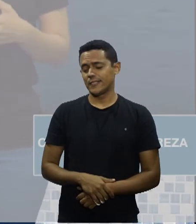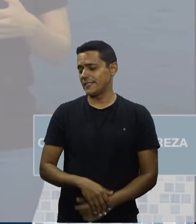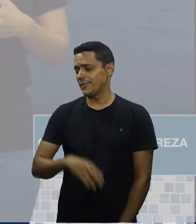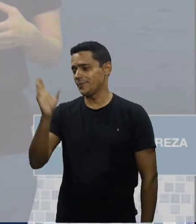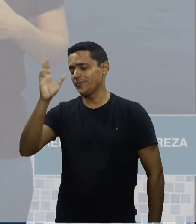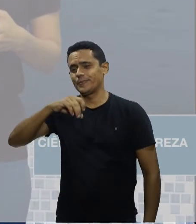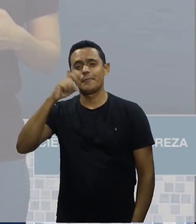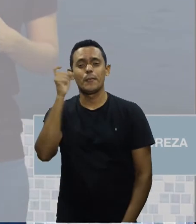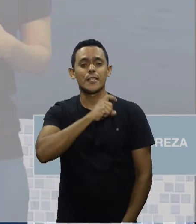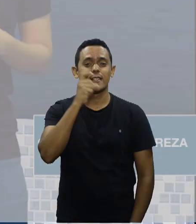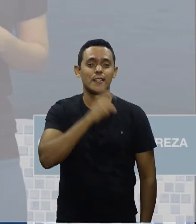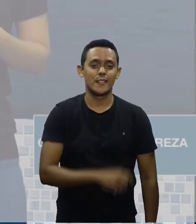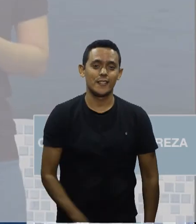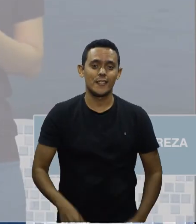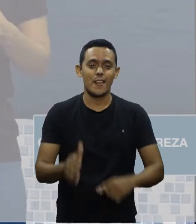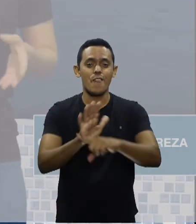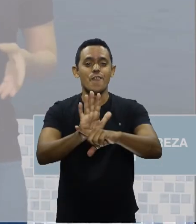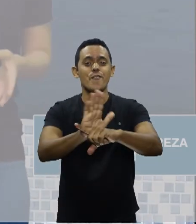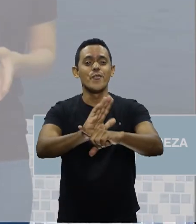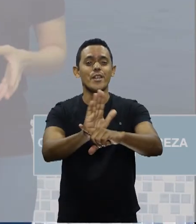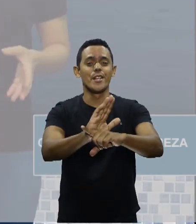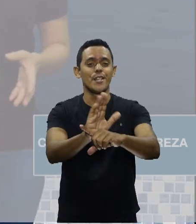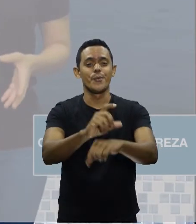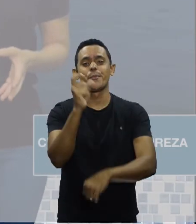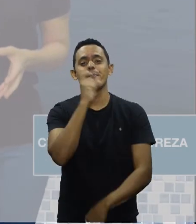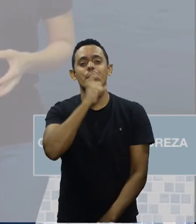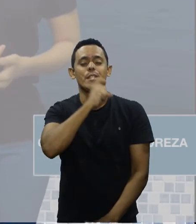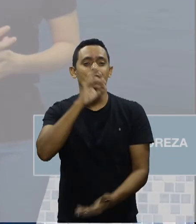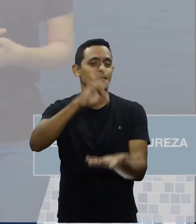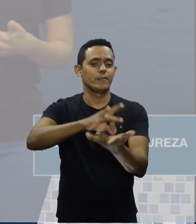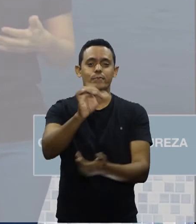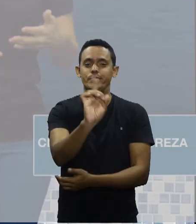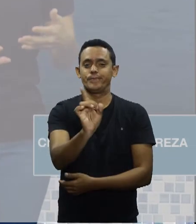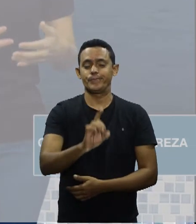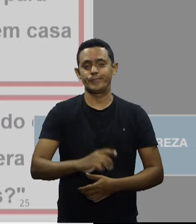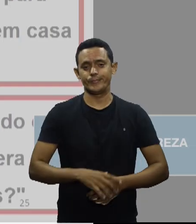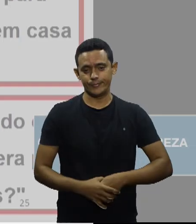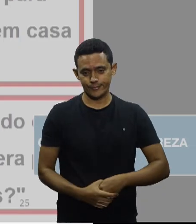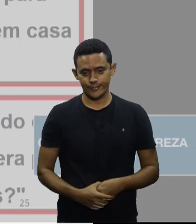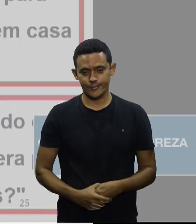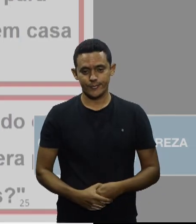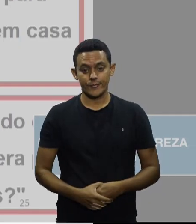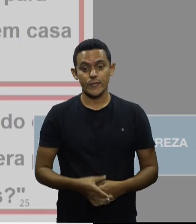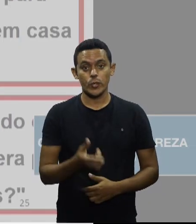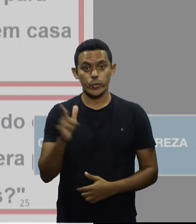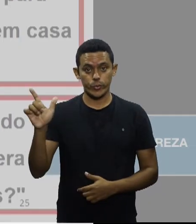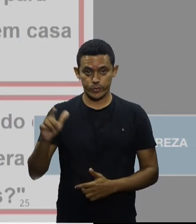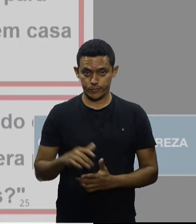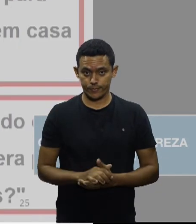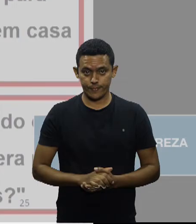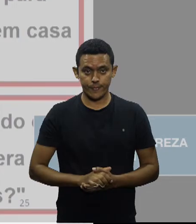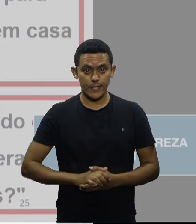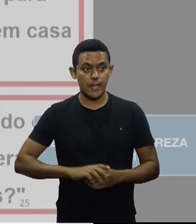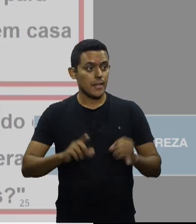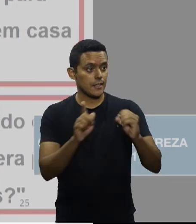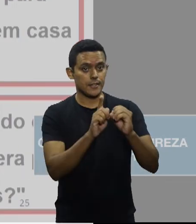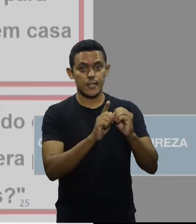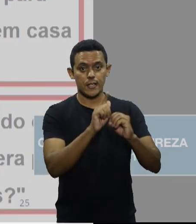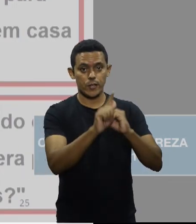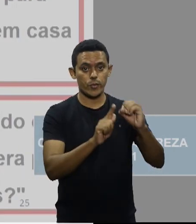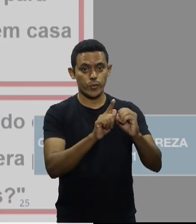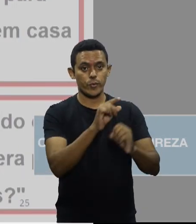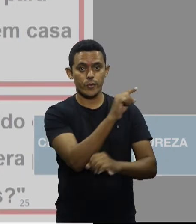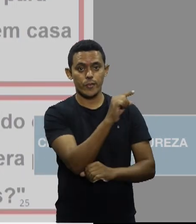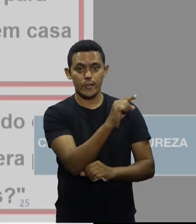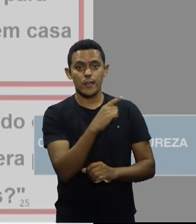e associaram a isso isso não é verdade também e a outra é a última funcionários da Globo comemorando o recorde de